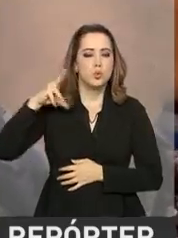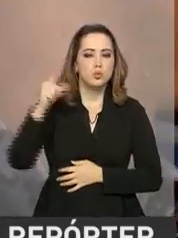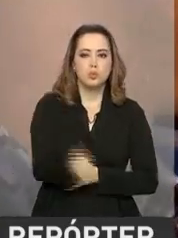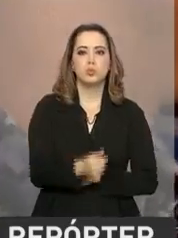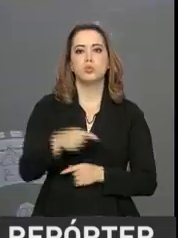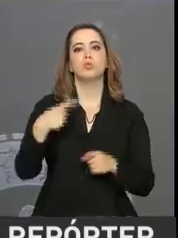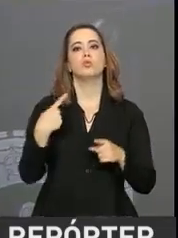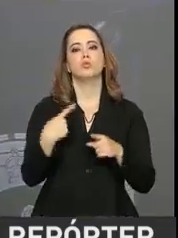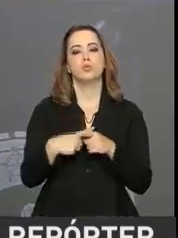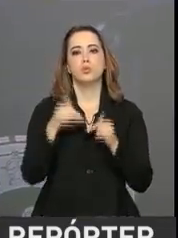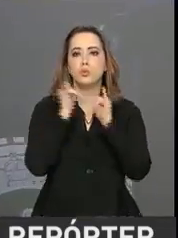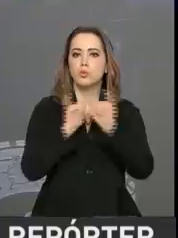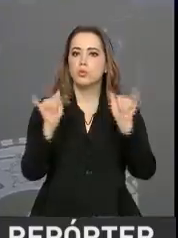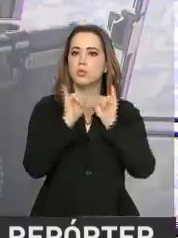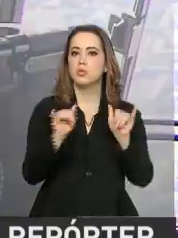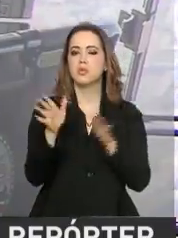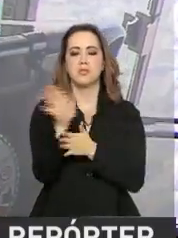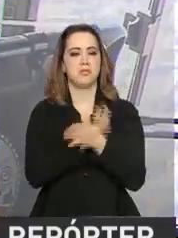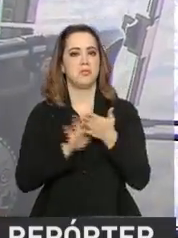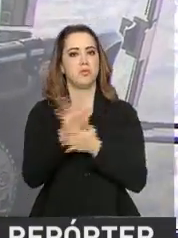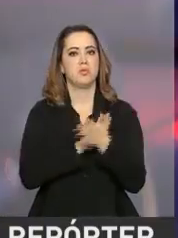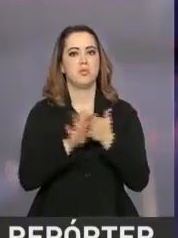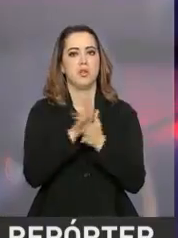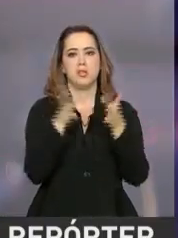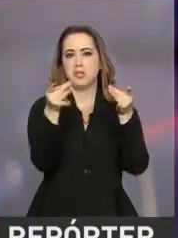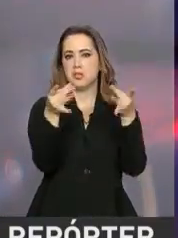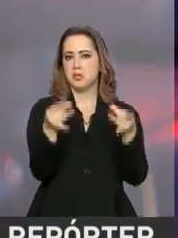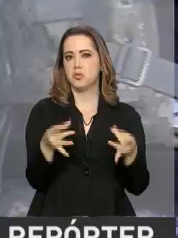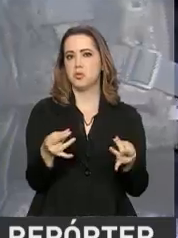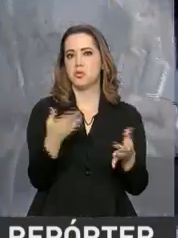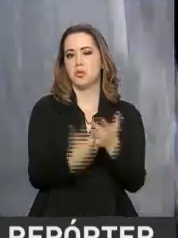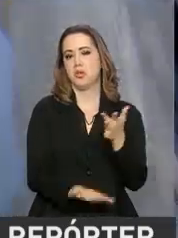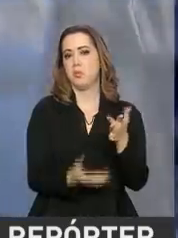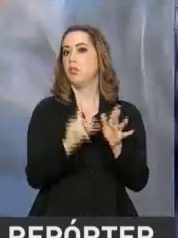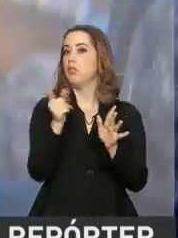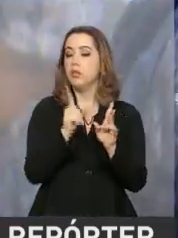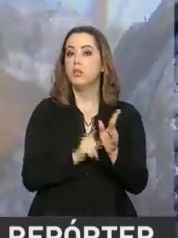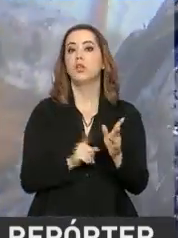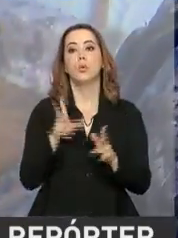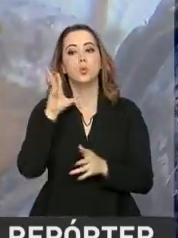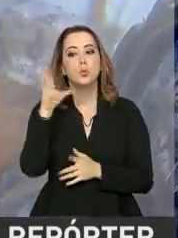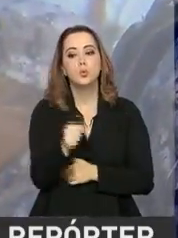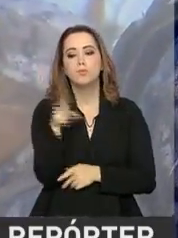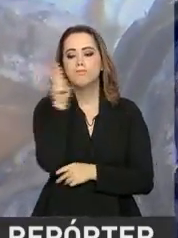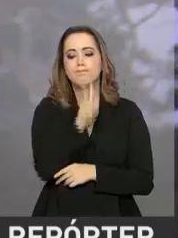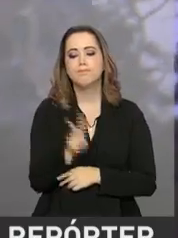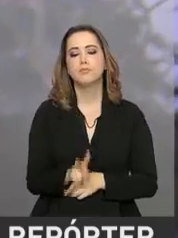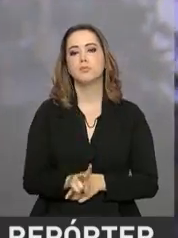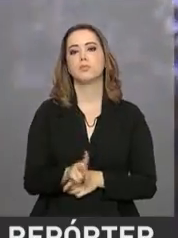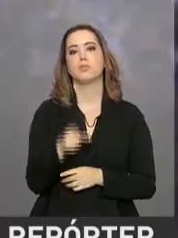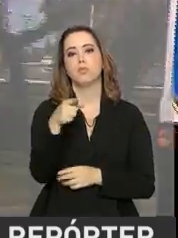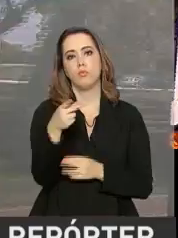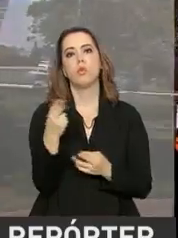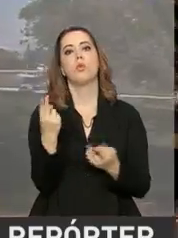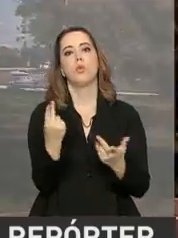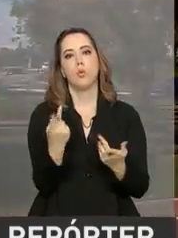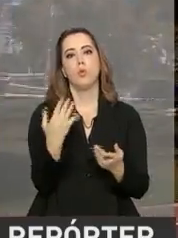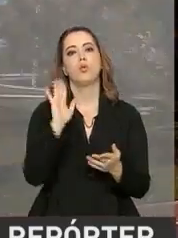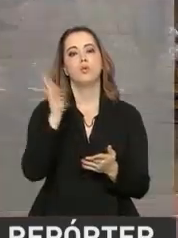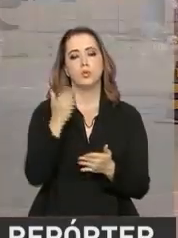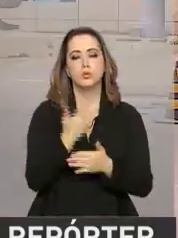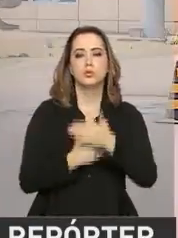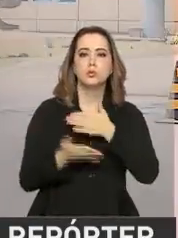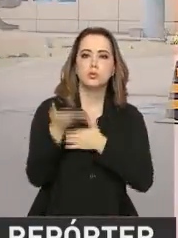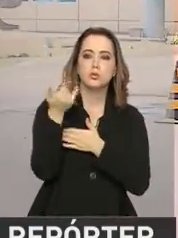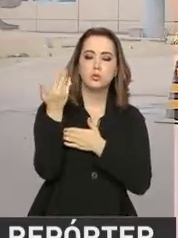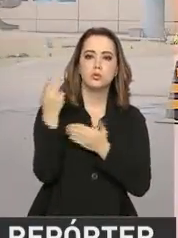que deveria ser informado não houve nenhum detalhe que escapou a aos nossos olhos nessa olimpíada semelhante ao que aconteceu na Copa